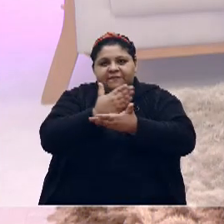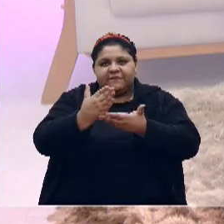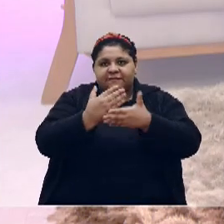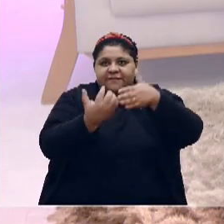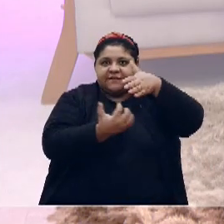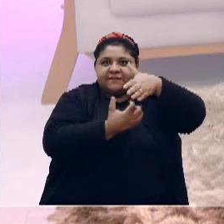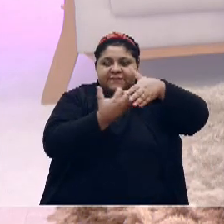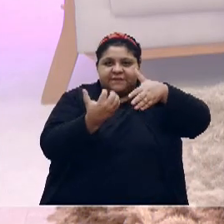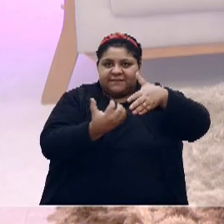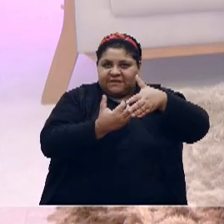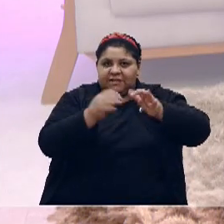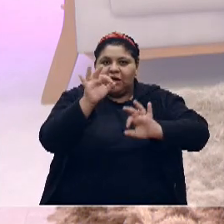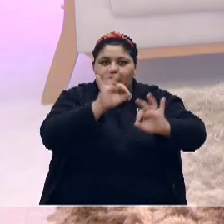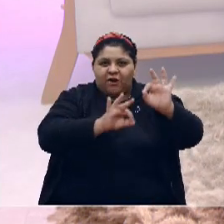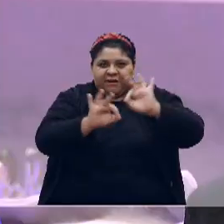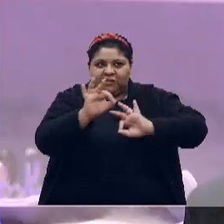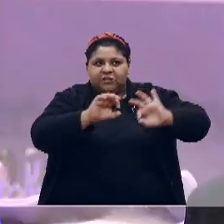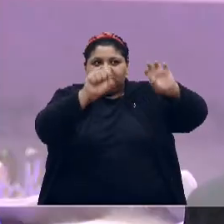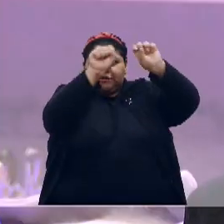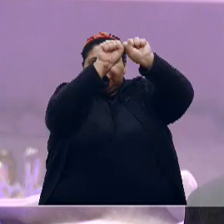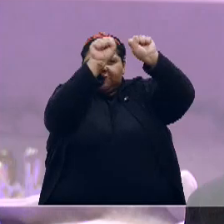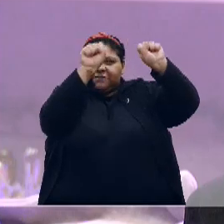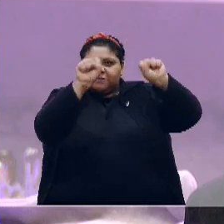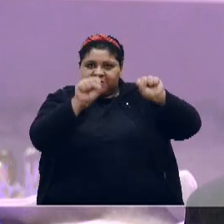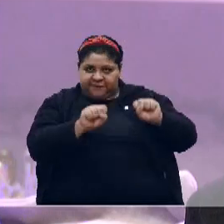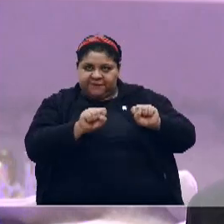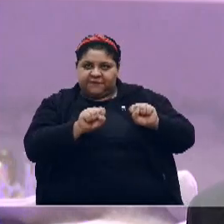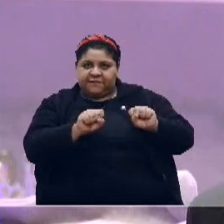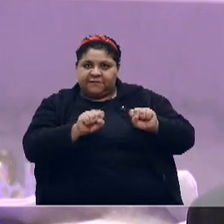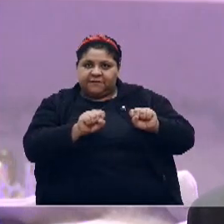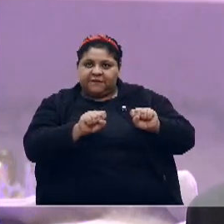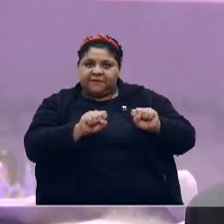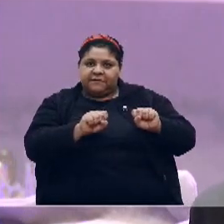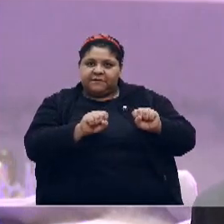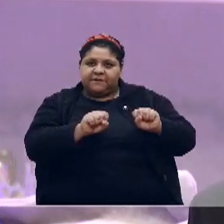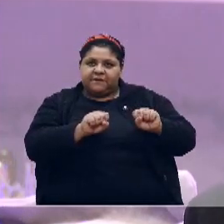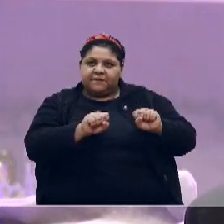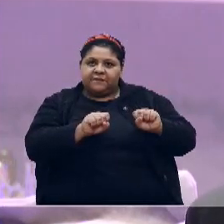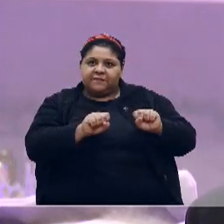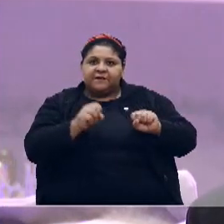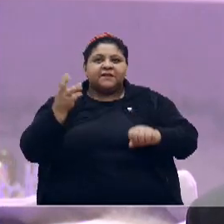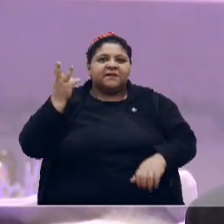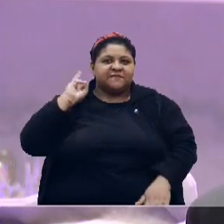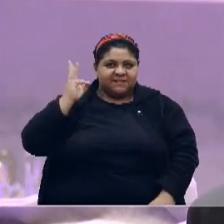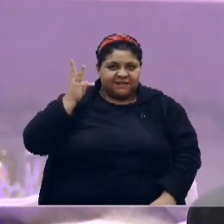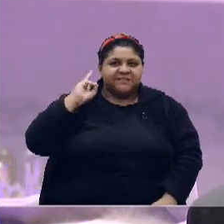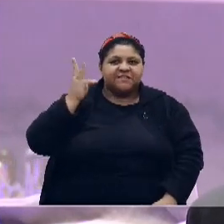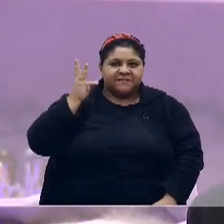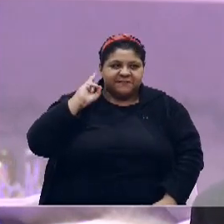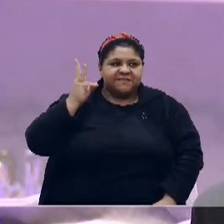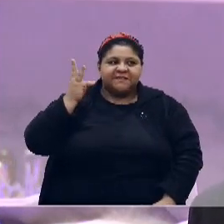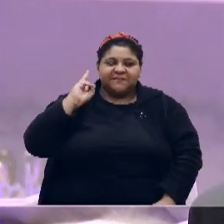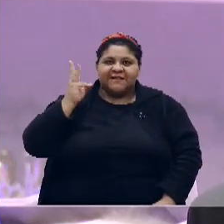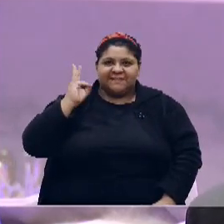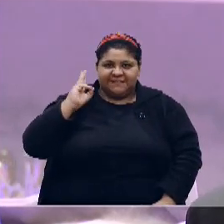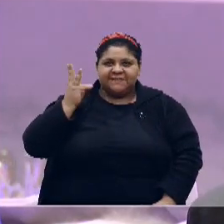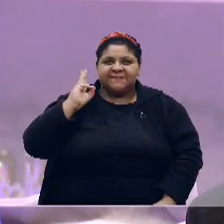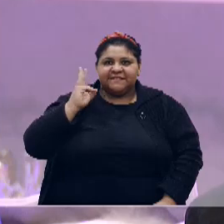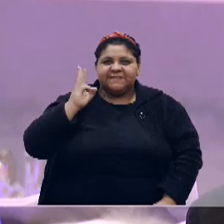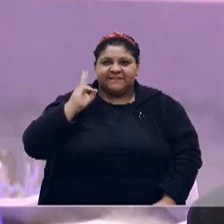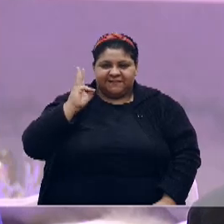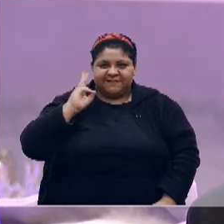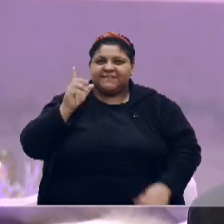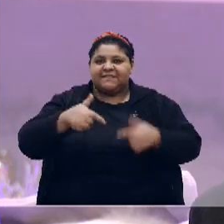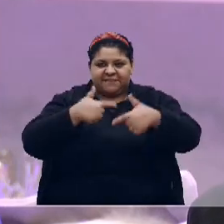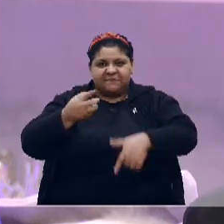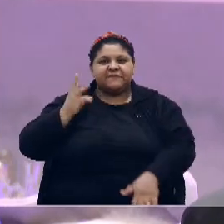como operadora de sistema. E ali eu via... A empresa é a Visat, né? Só para te contextualizar, que eu não comentei no início. Isso, assim. eu trabalho